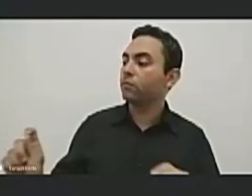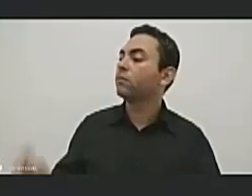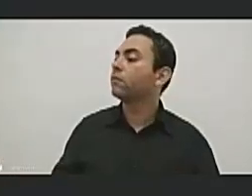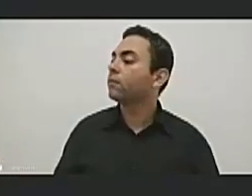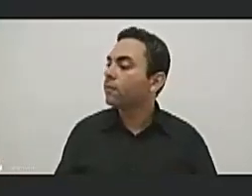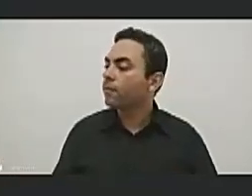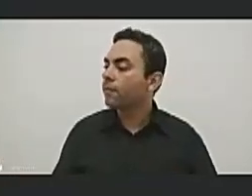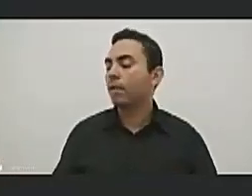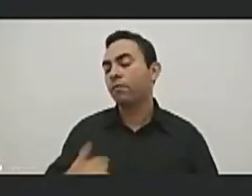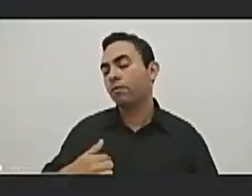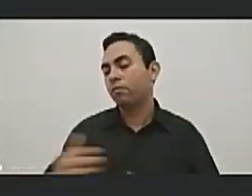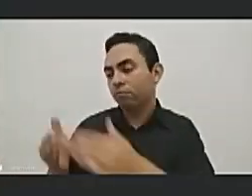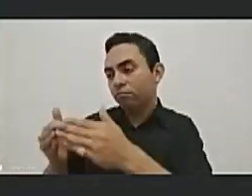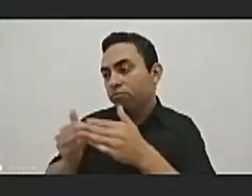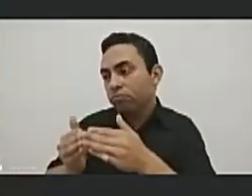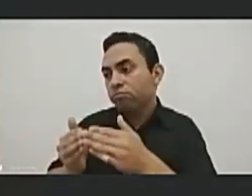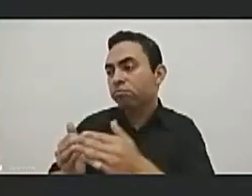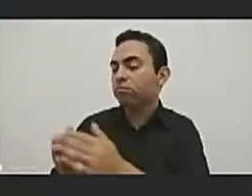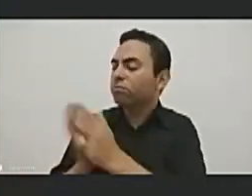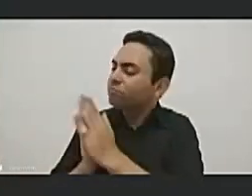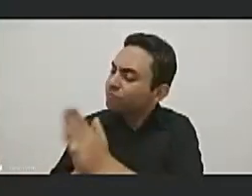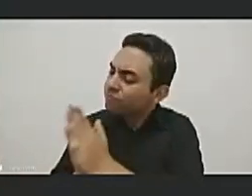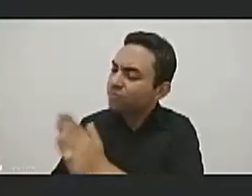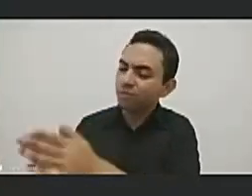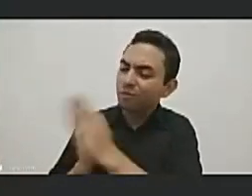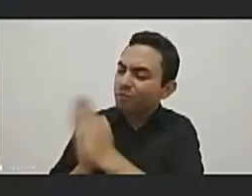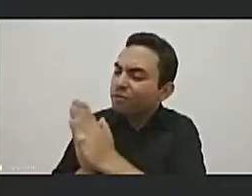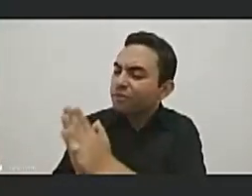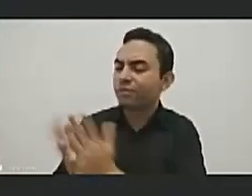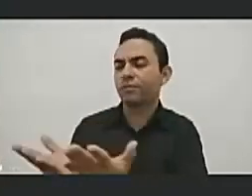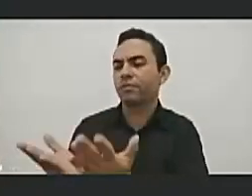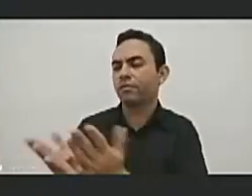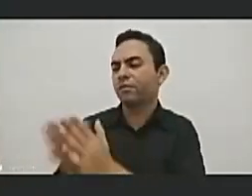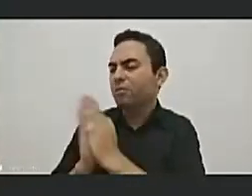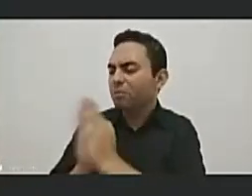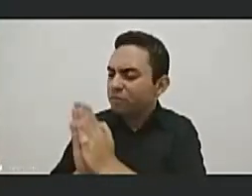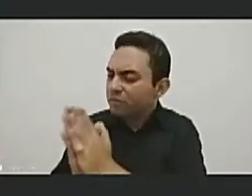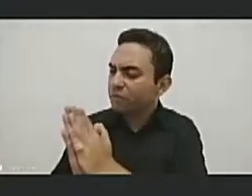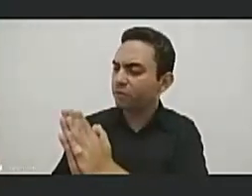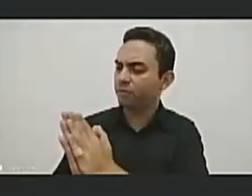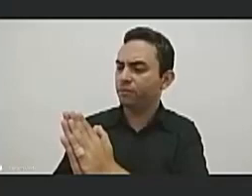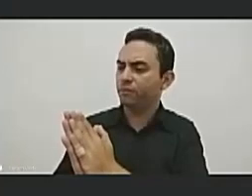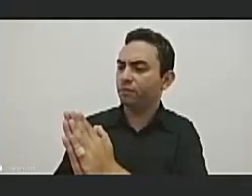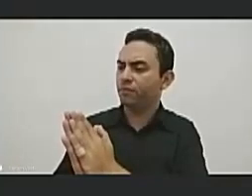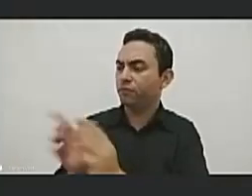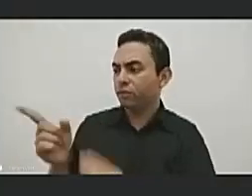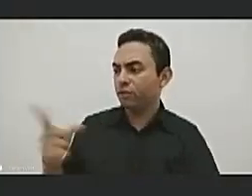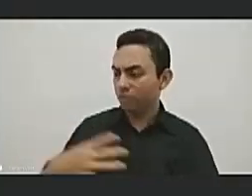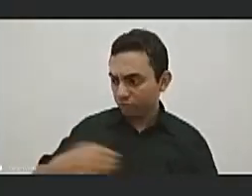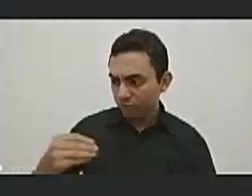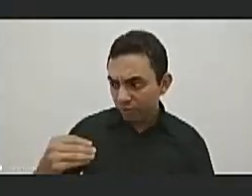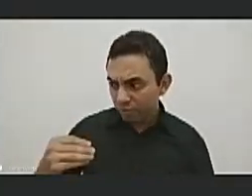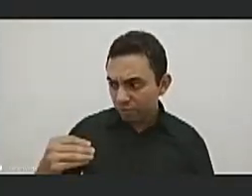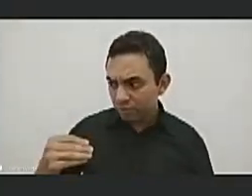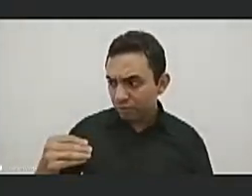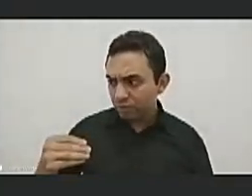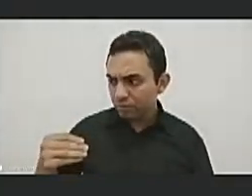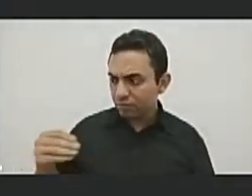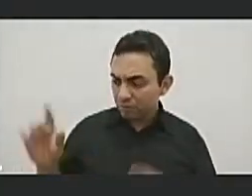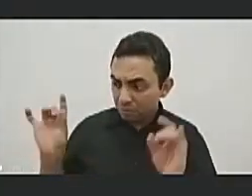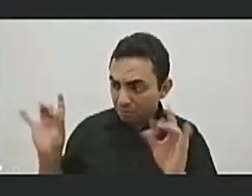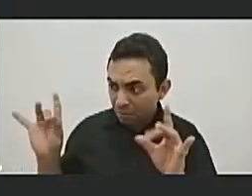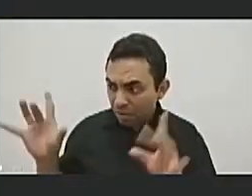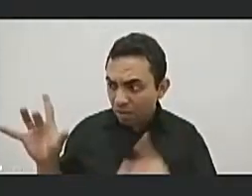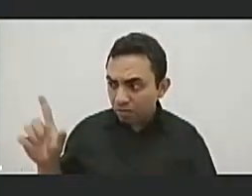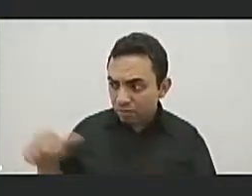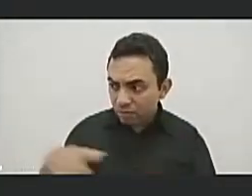meu apelo apelo só isso porque você não tem um filho especial você não